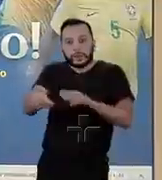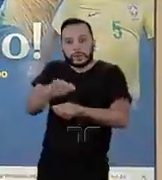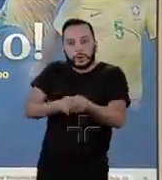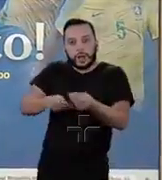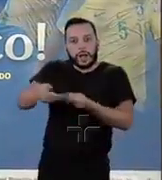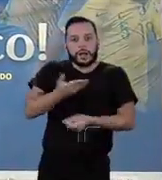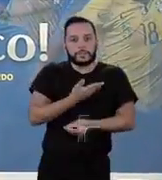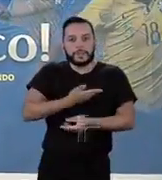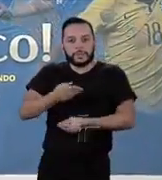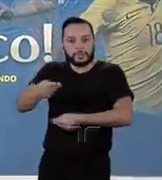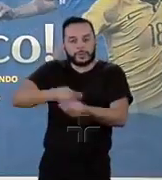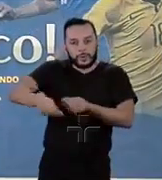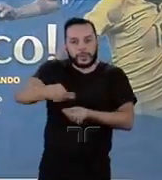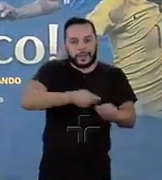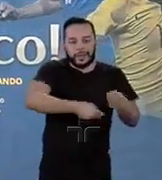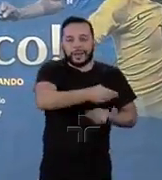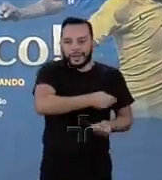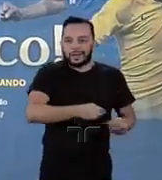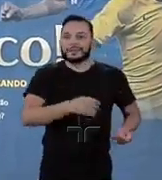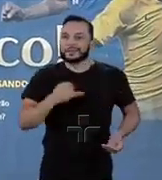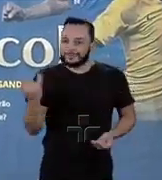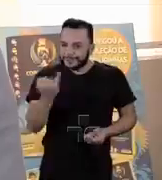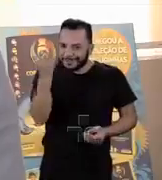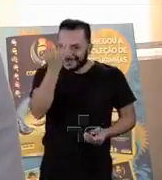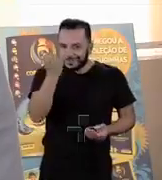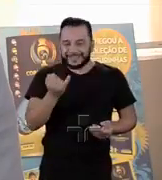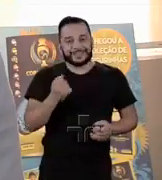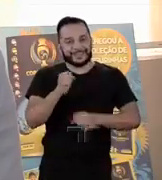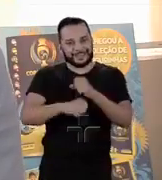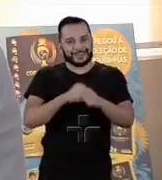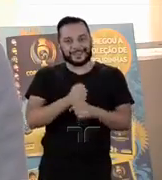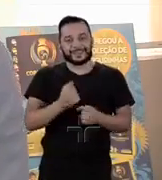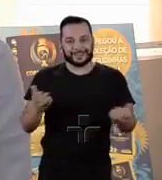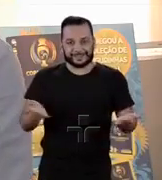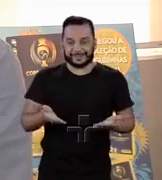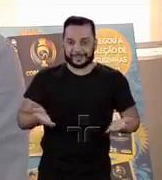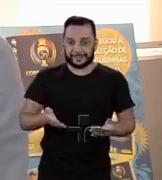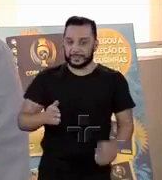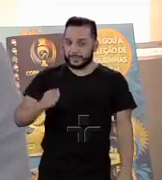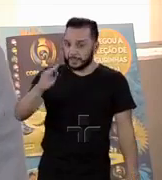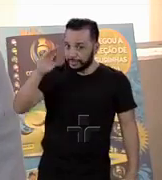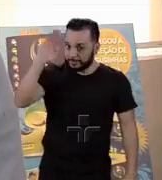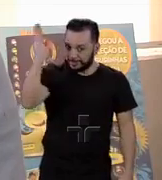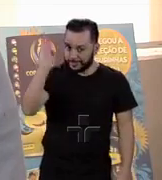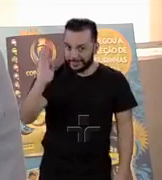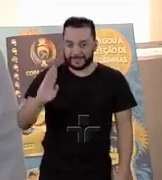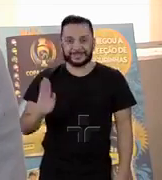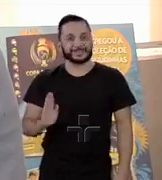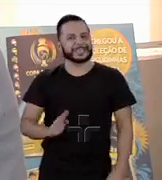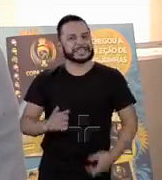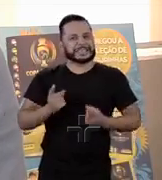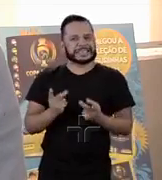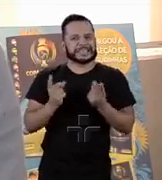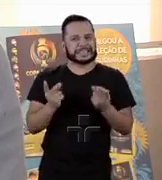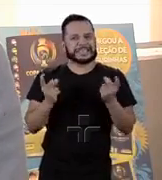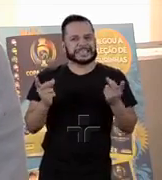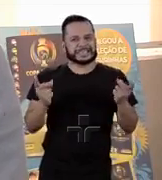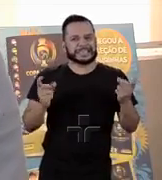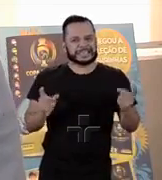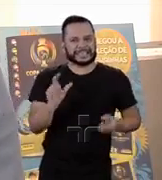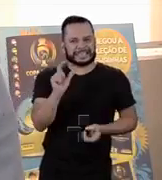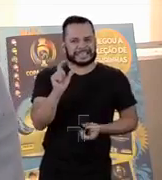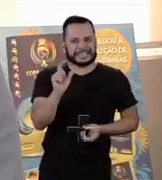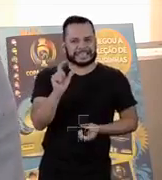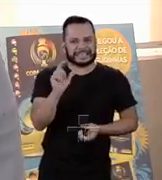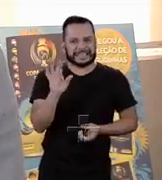A interatividade é o carro-chefe neste ano. O Brasil é o país que mais vende figurinhas da Copa, e quando